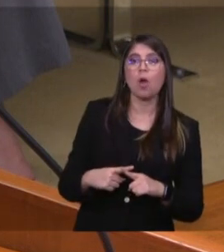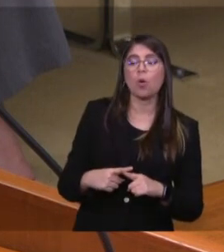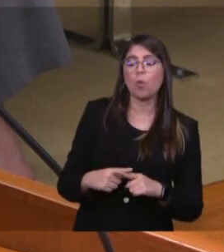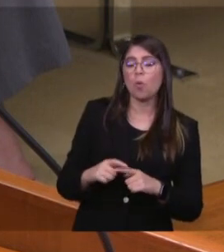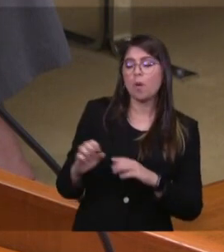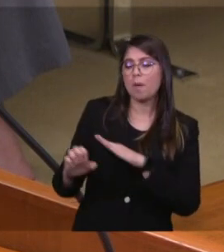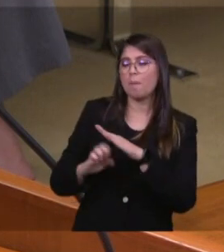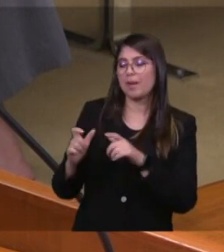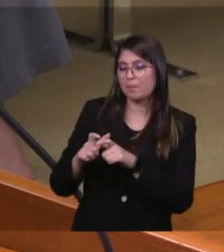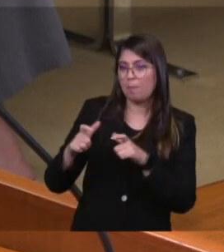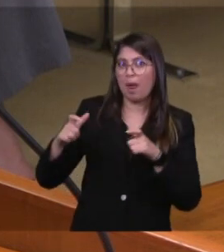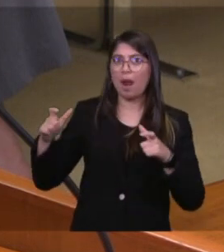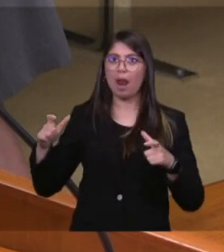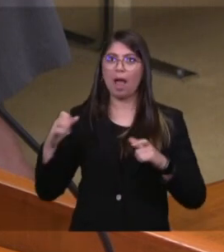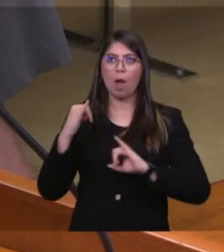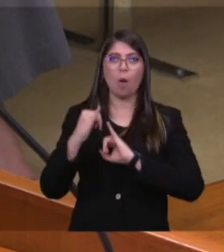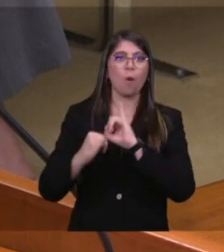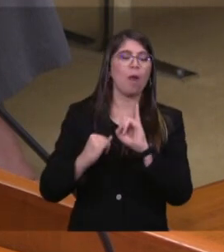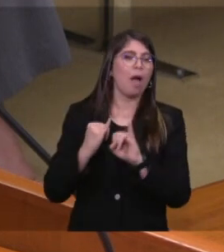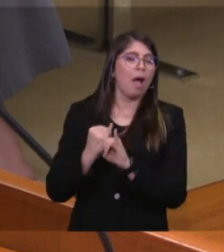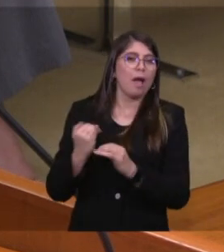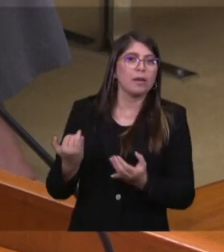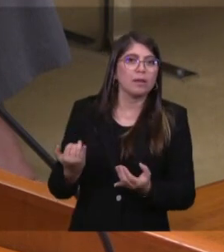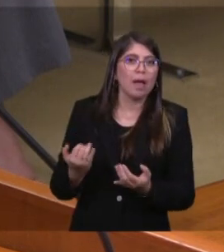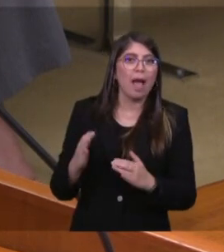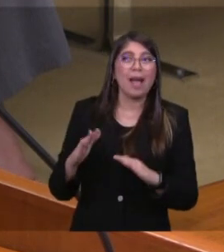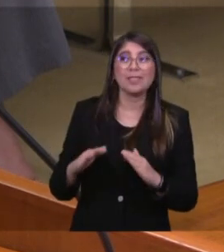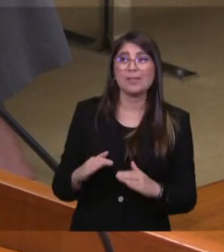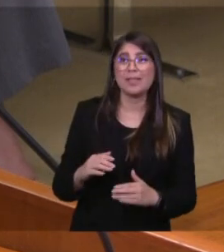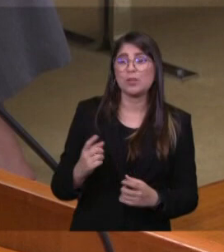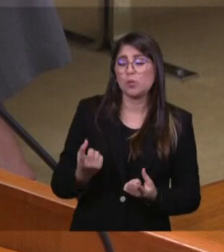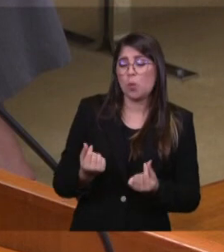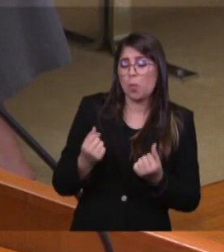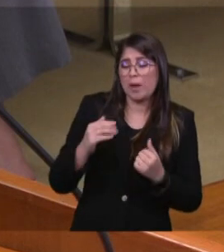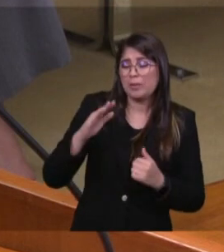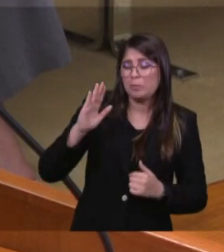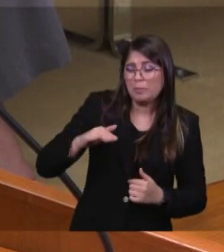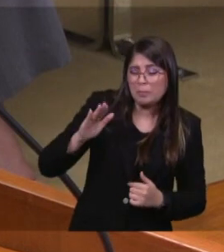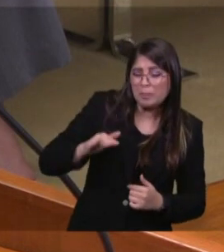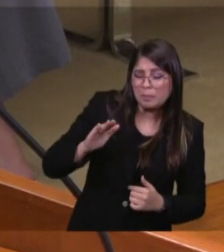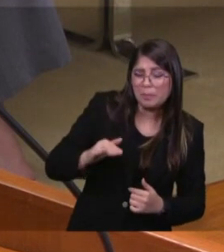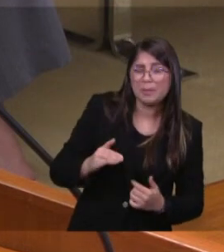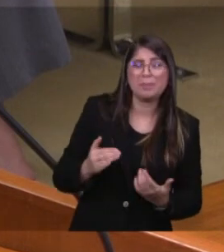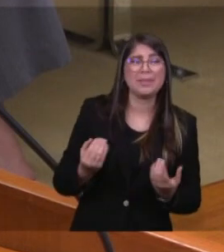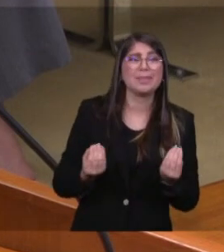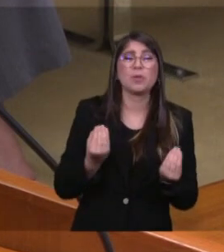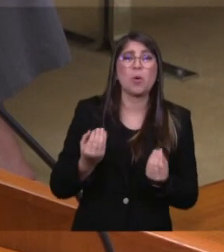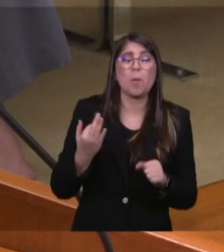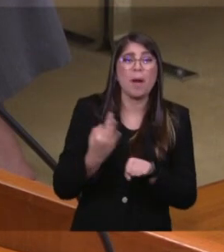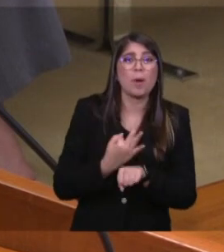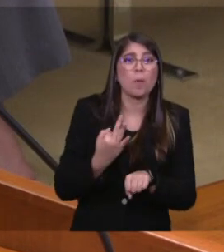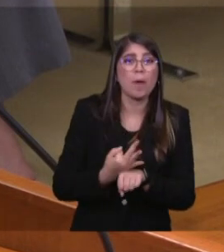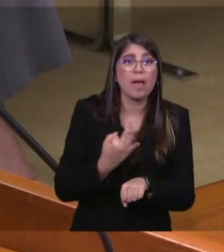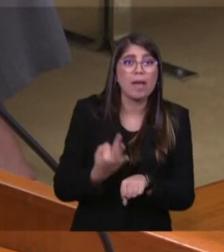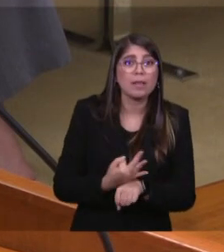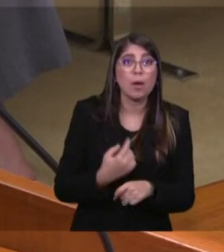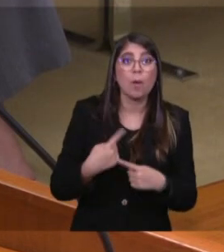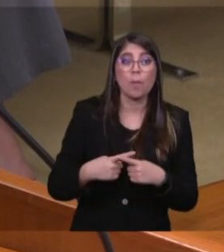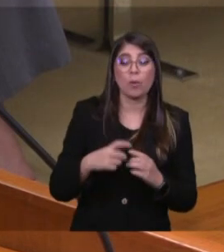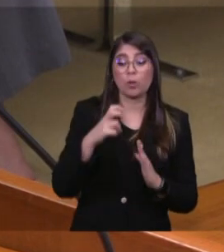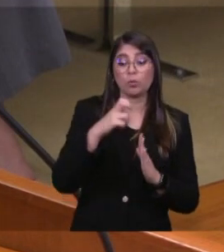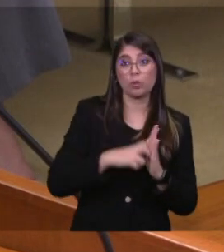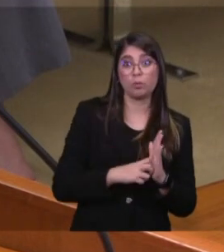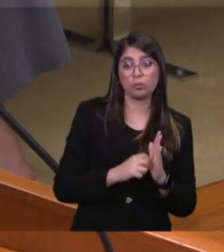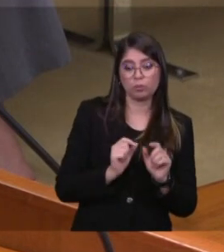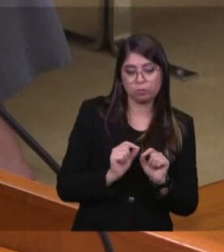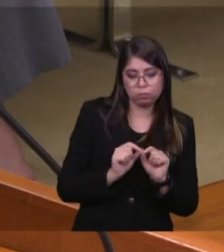distribuidoras, que já consegue, via de regra, praticar um preço menos elevado? E como ele vai sustentar se ele tiver uma carga tributária mais elevada